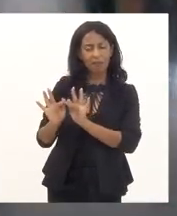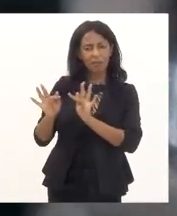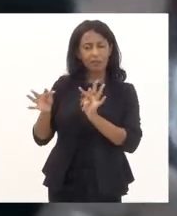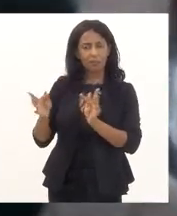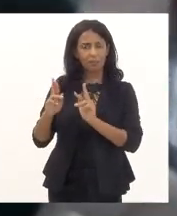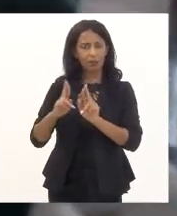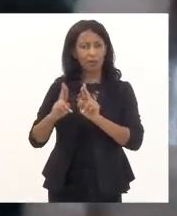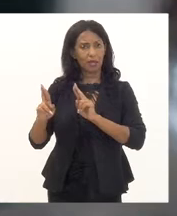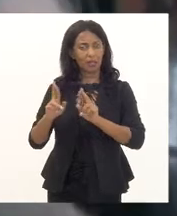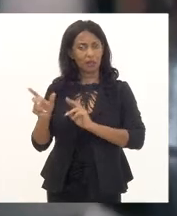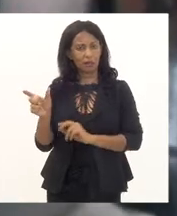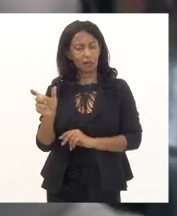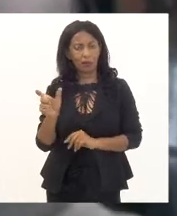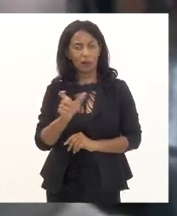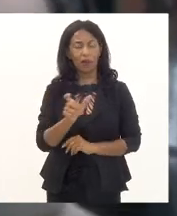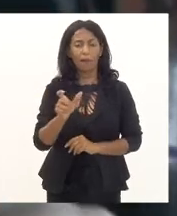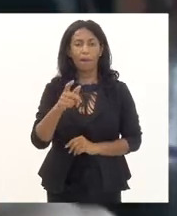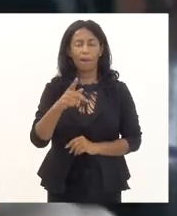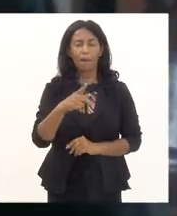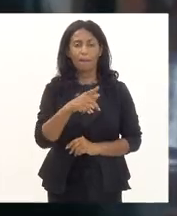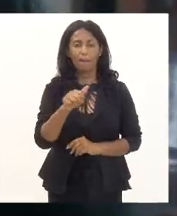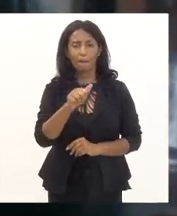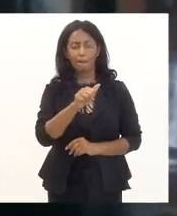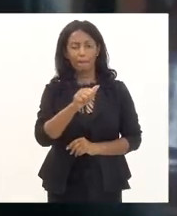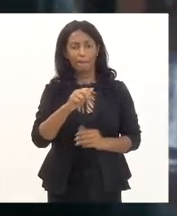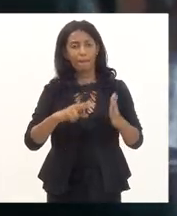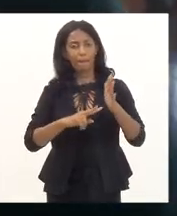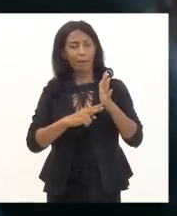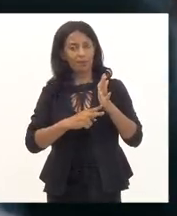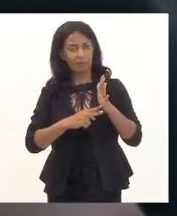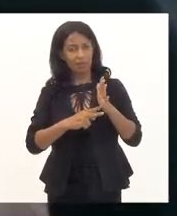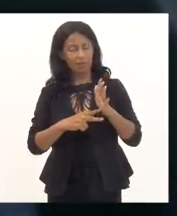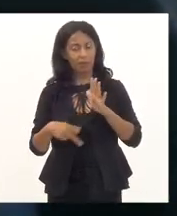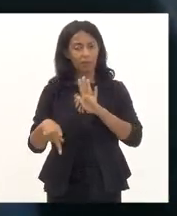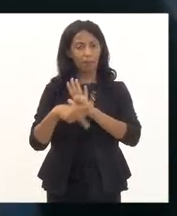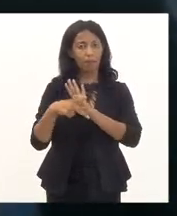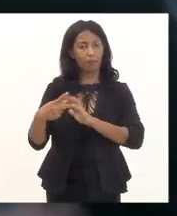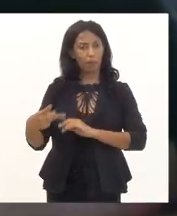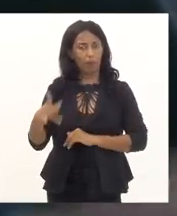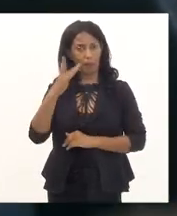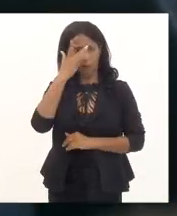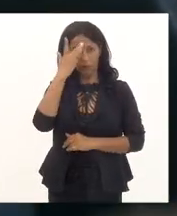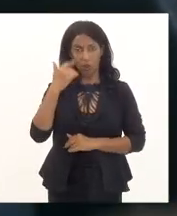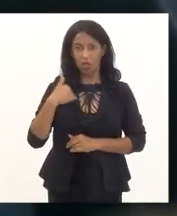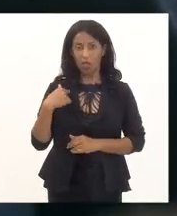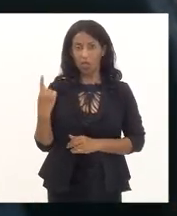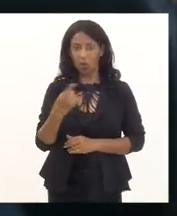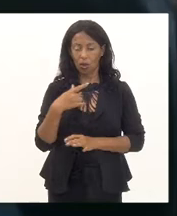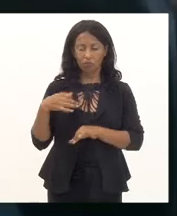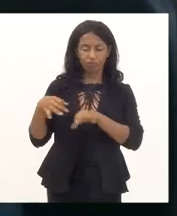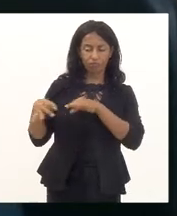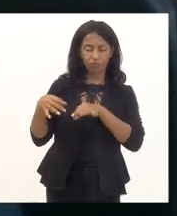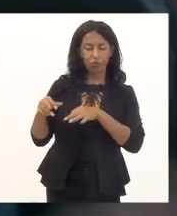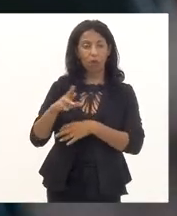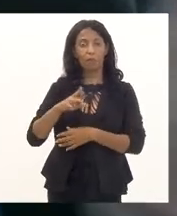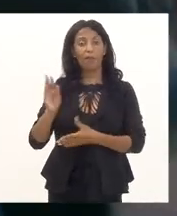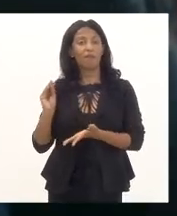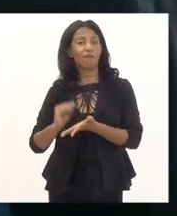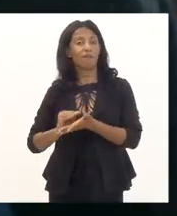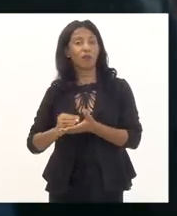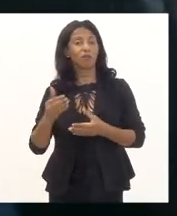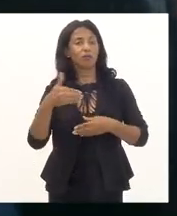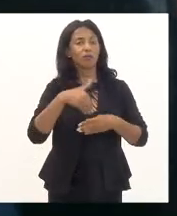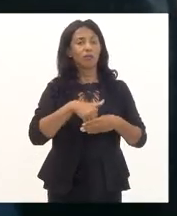relação à questão do passe livre para doença crônica e saúde mental. E nós fizemos um projeto que não foi votado ainda, que